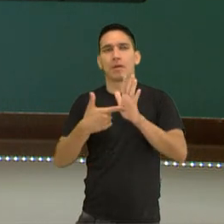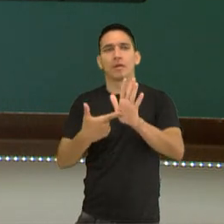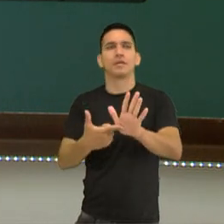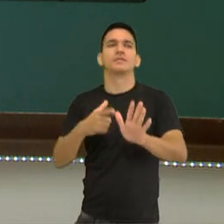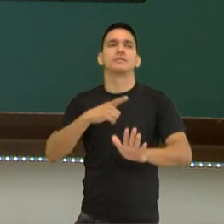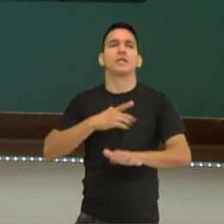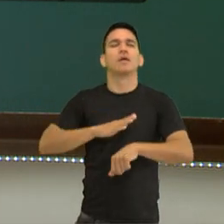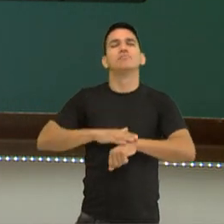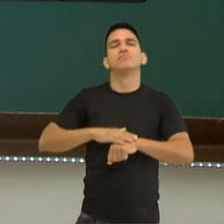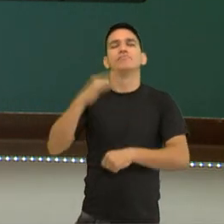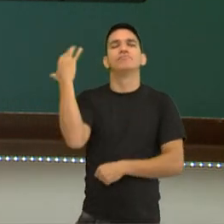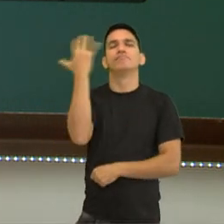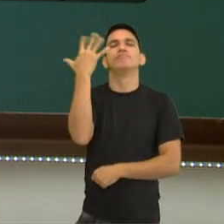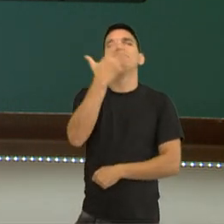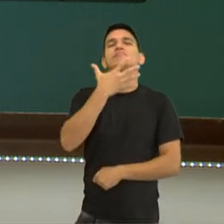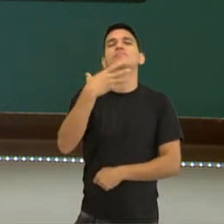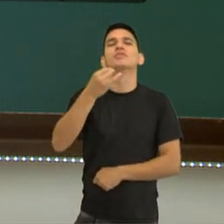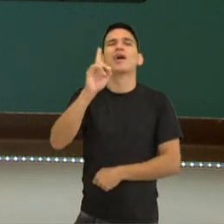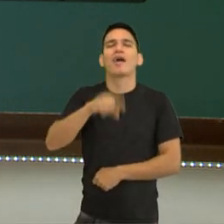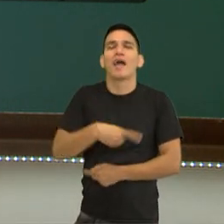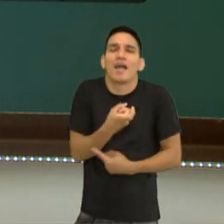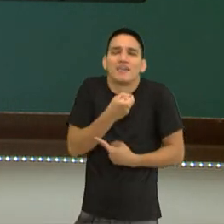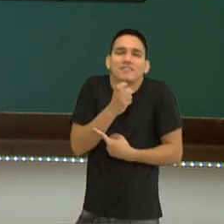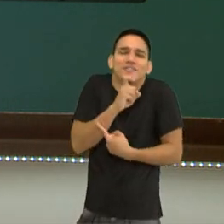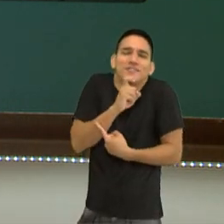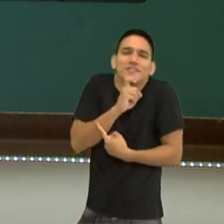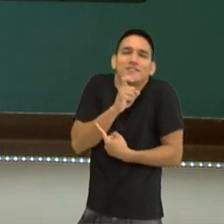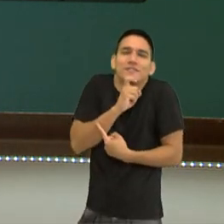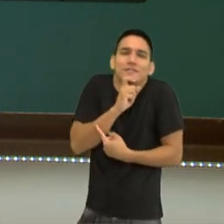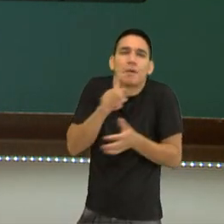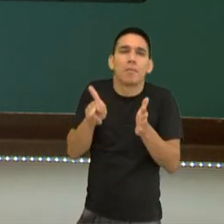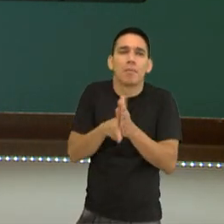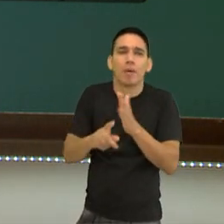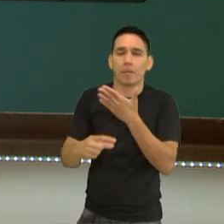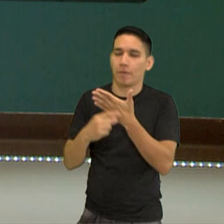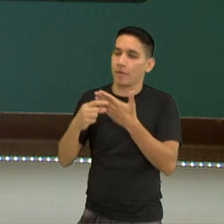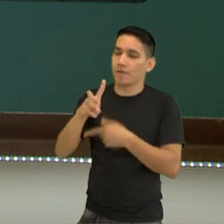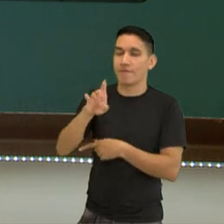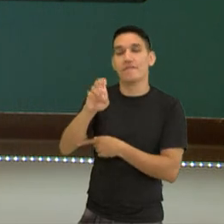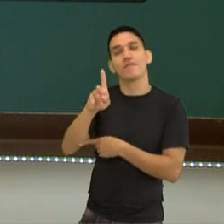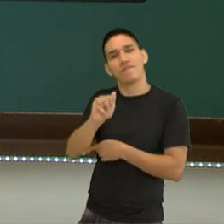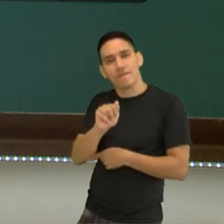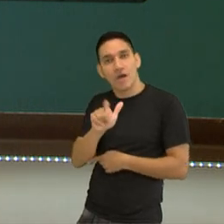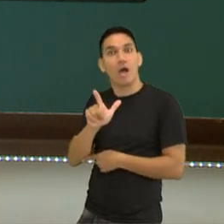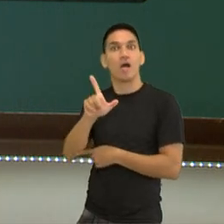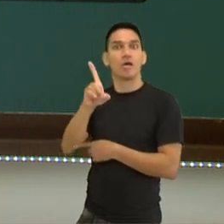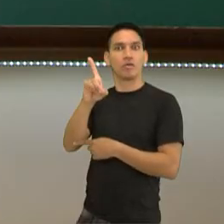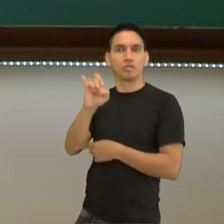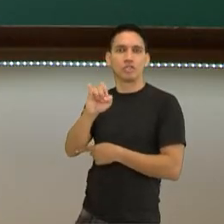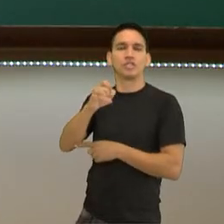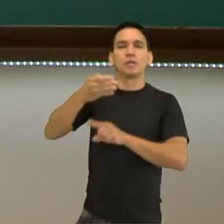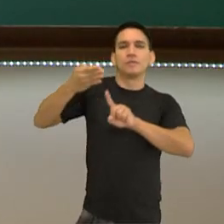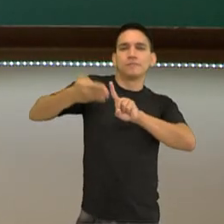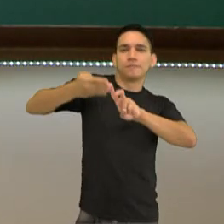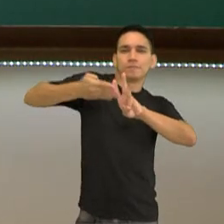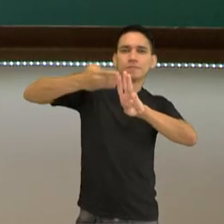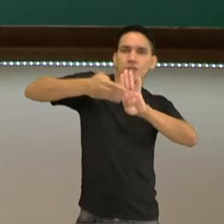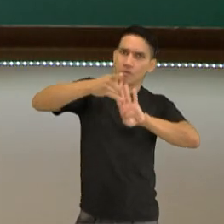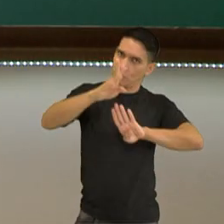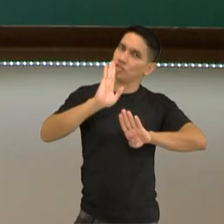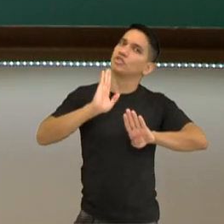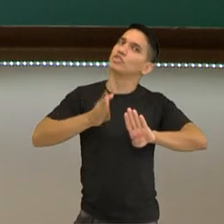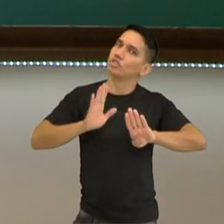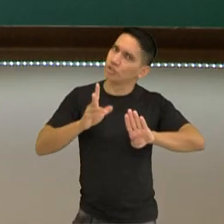lindas, que é o inverno, do Antônio Vivaldi, das Quatro Estações, que você